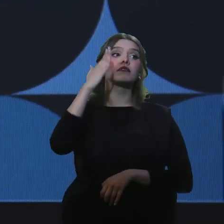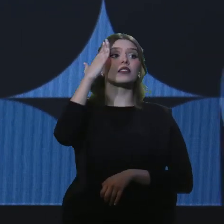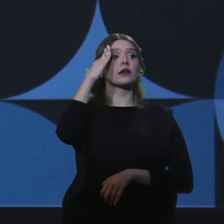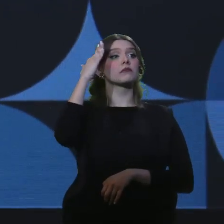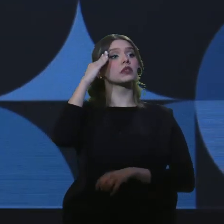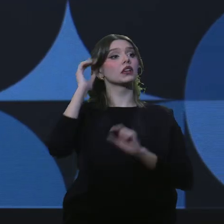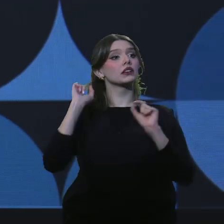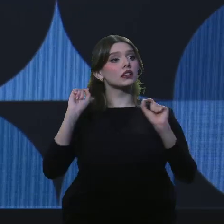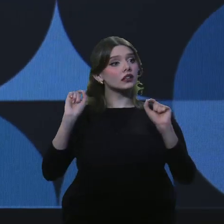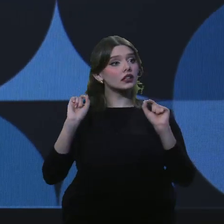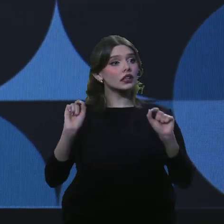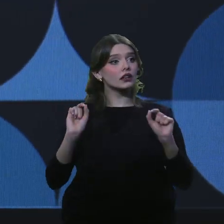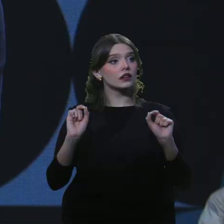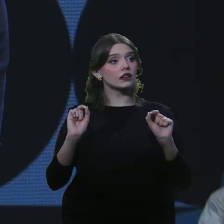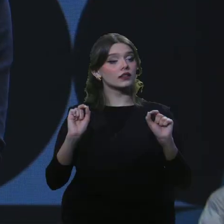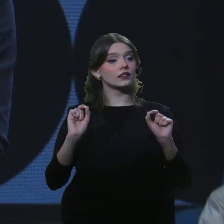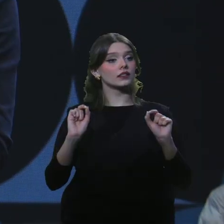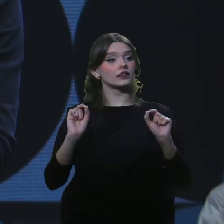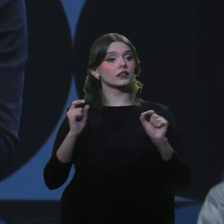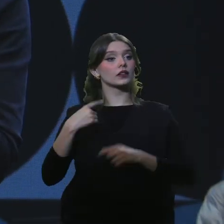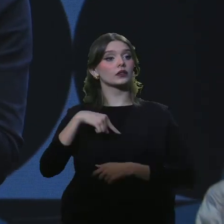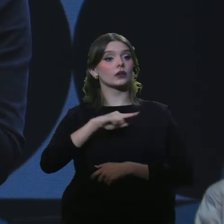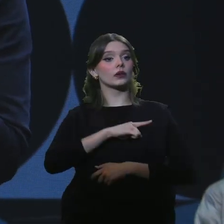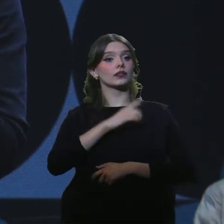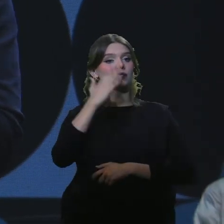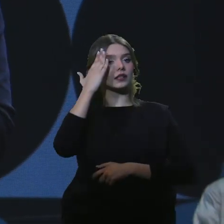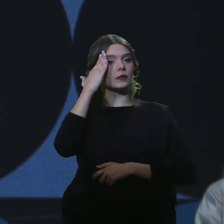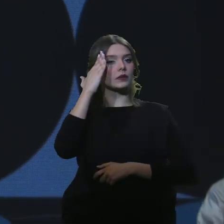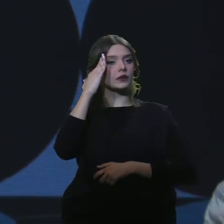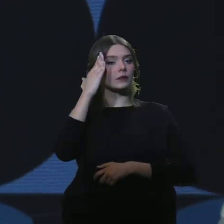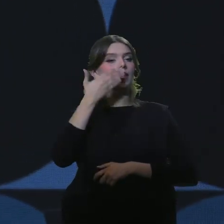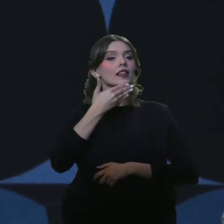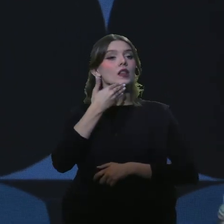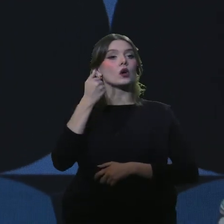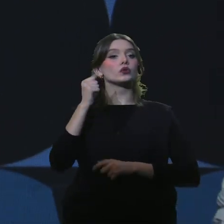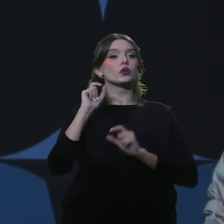E esse é um conceito de humildade. João Batista,